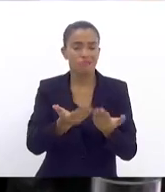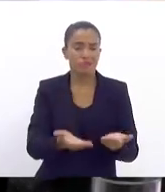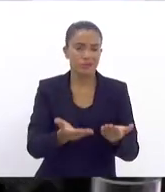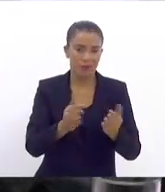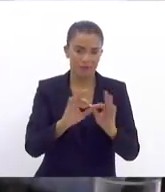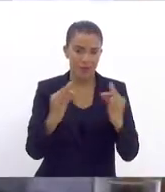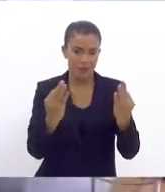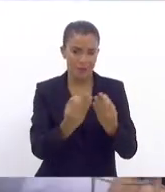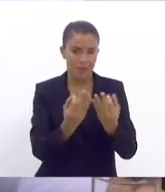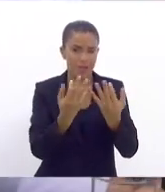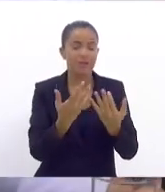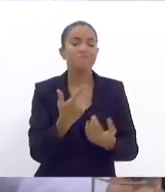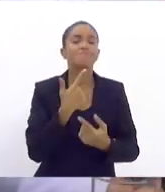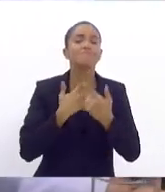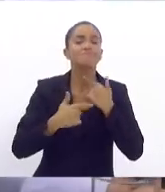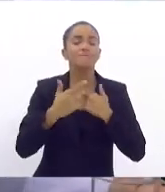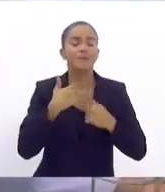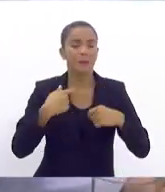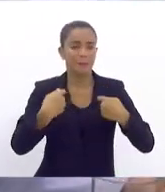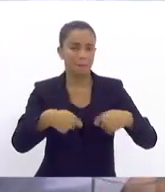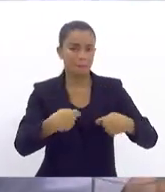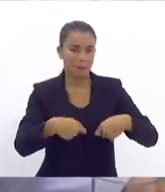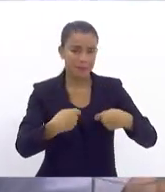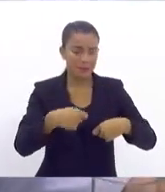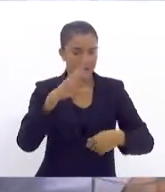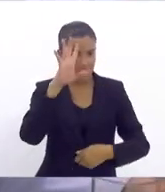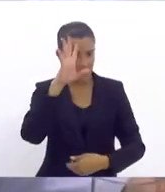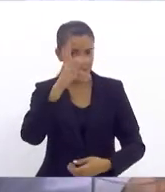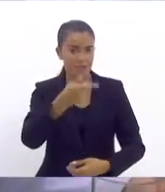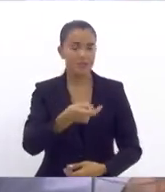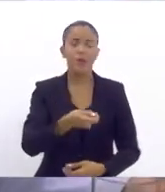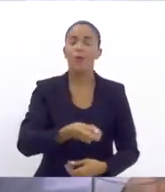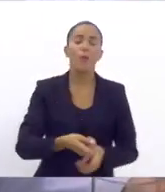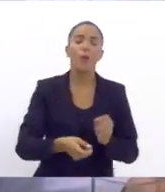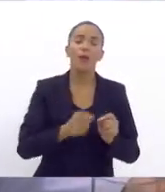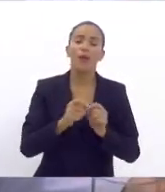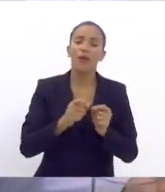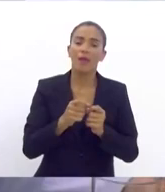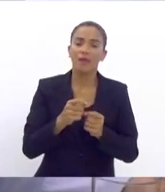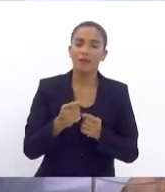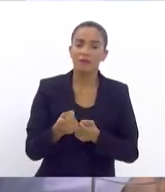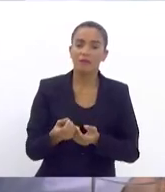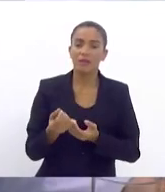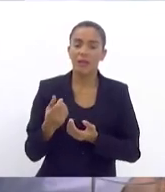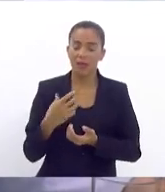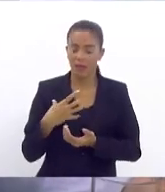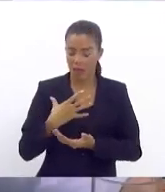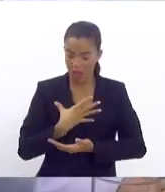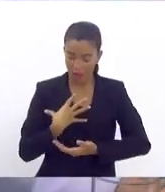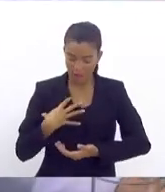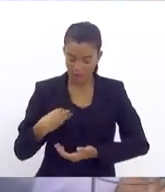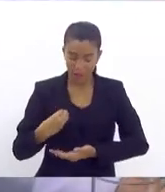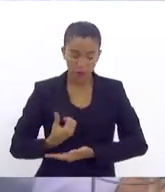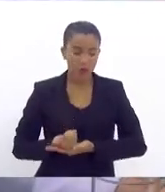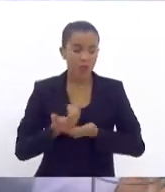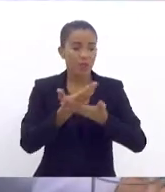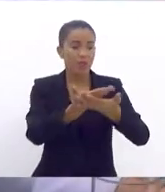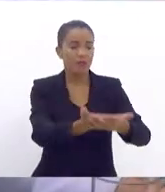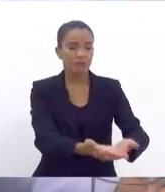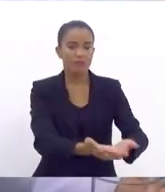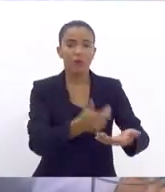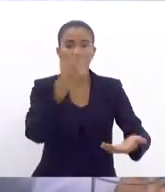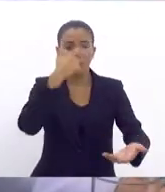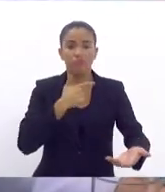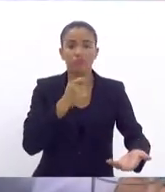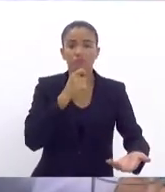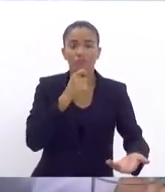querem e que precisam, que tomam a decisão de fazer a entrega consciente, que é quando uma família entende que não tem condições do cuidado com a